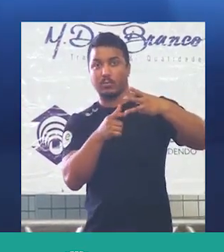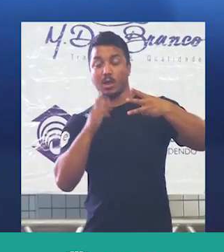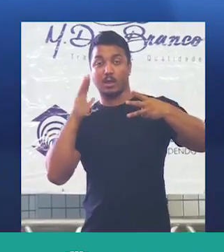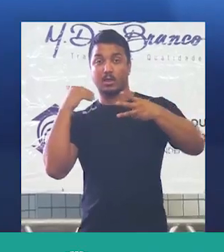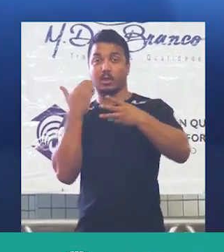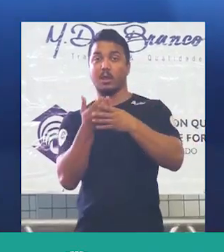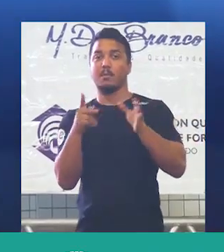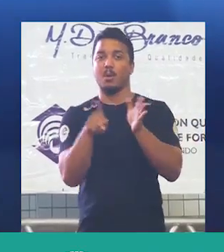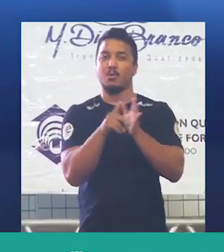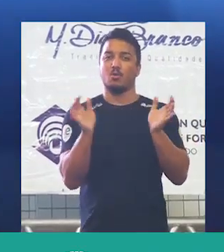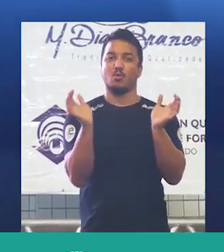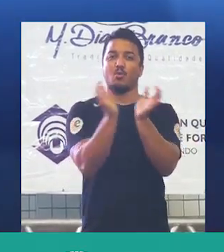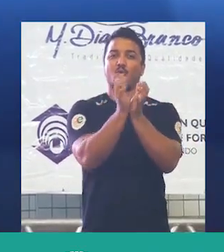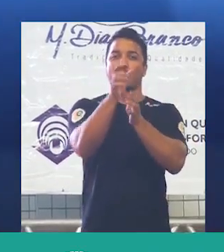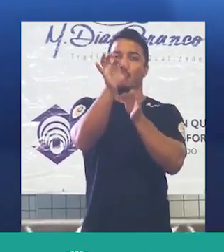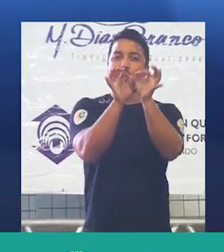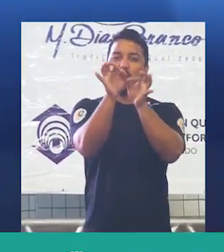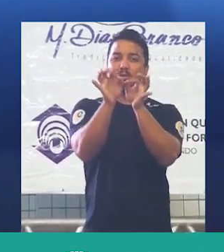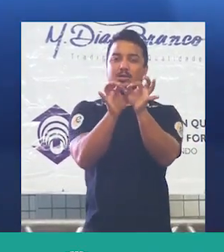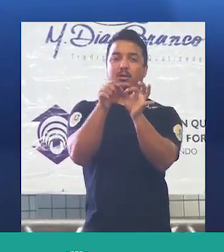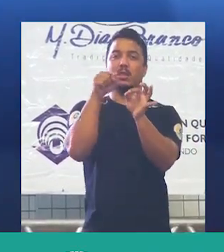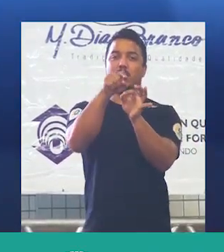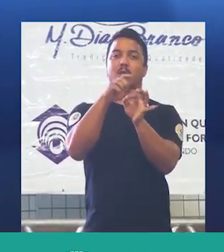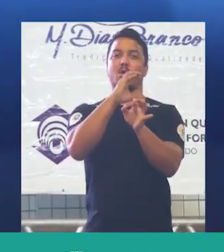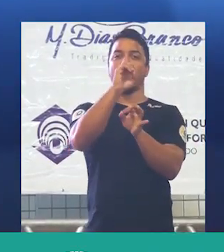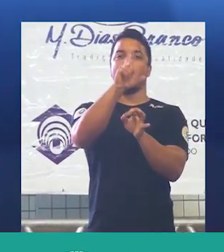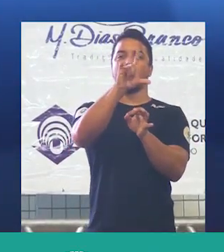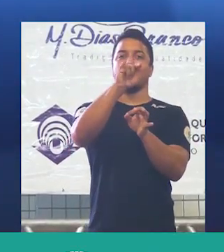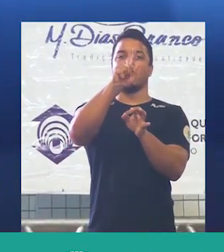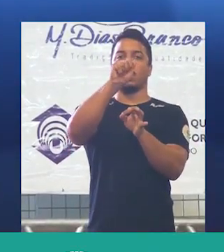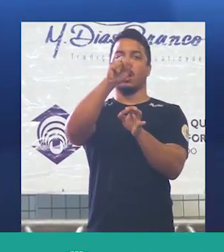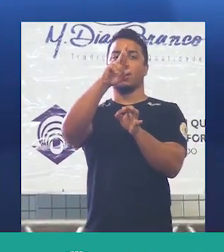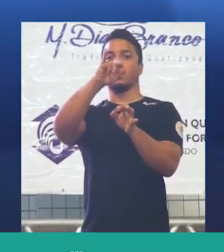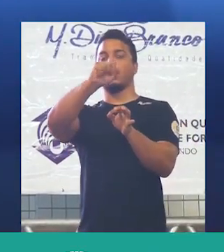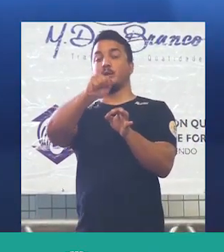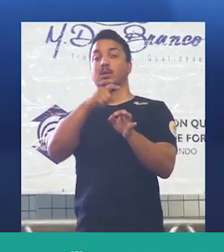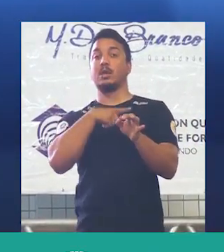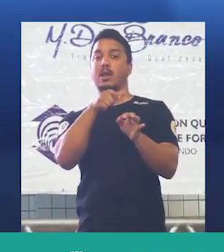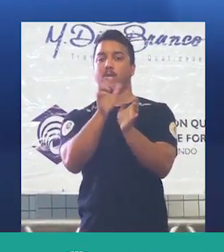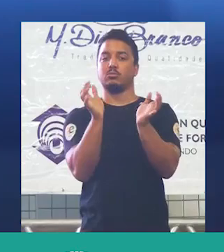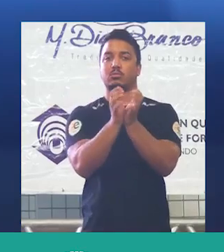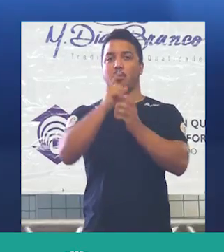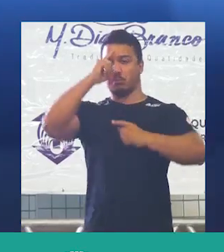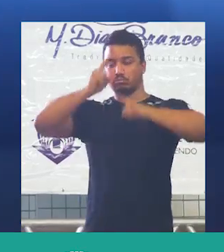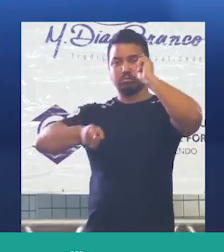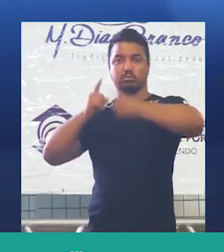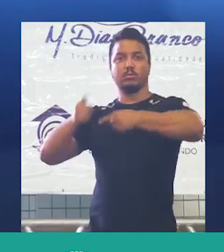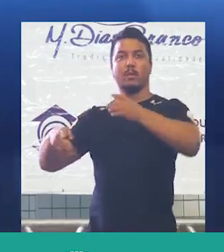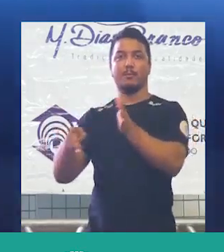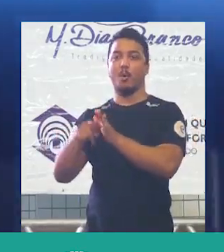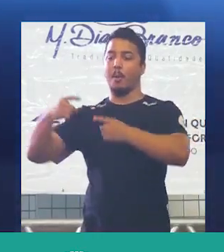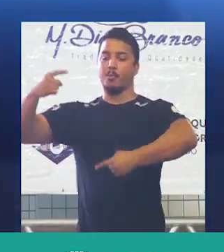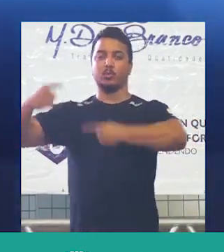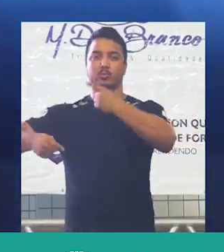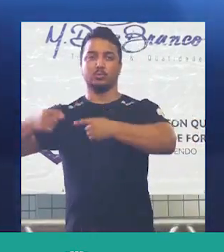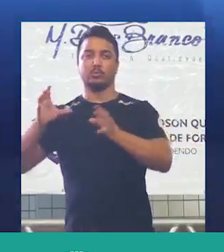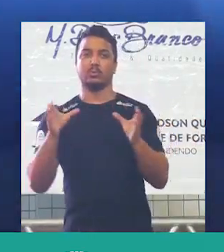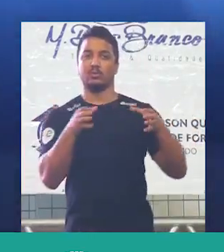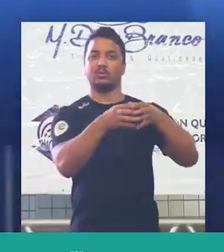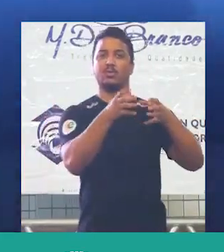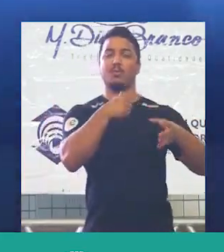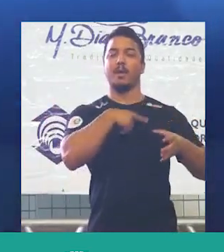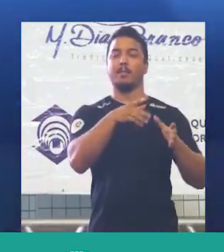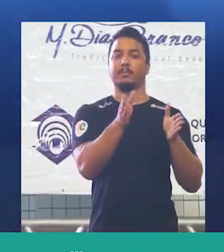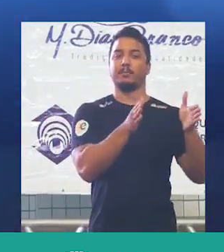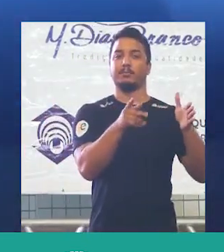as oligarquias desses estados vão dominar o cenário político nacional, num sistema